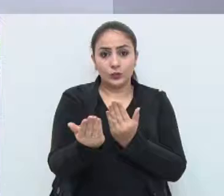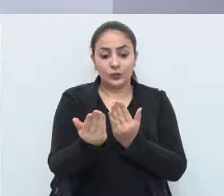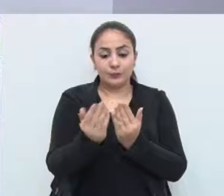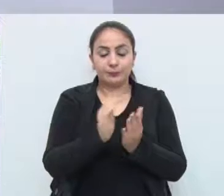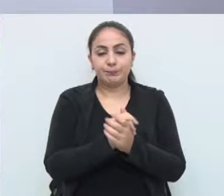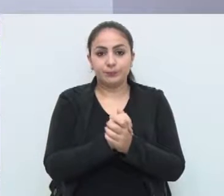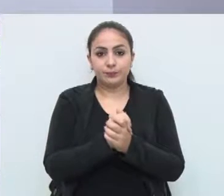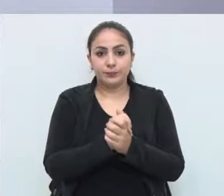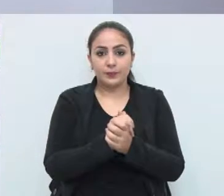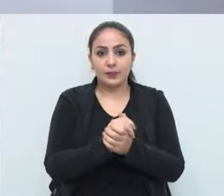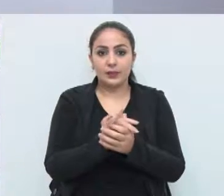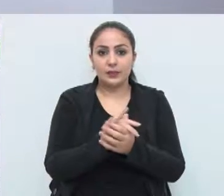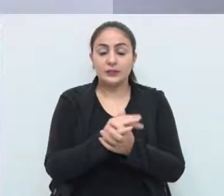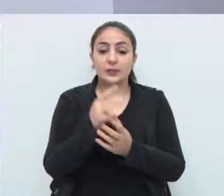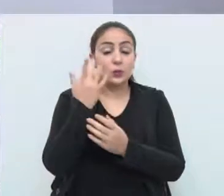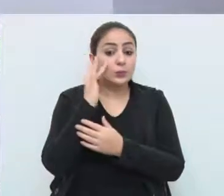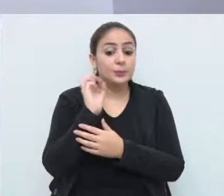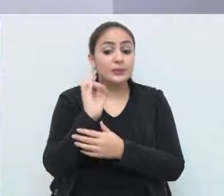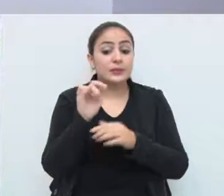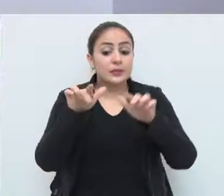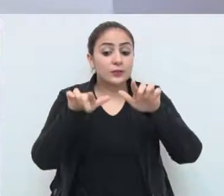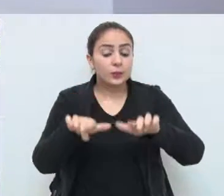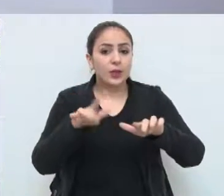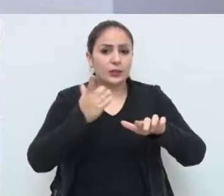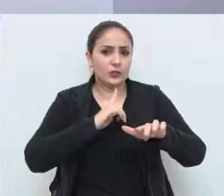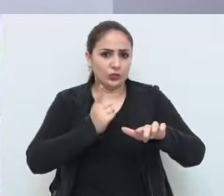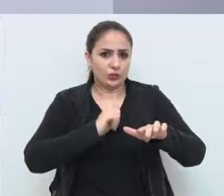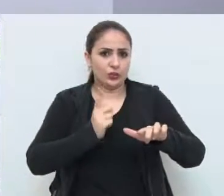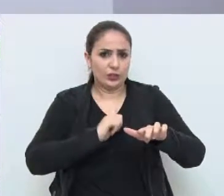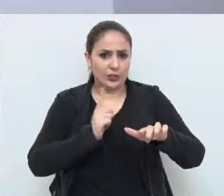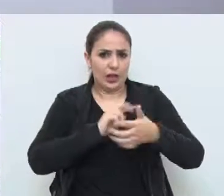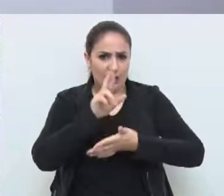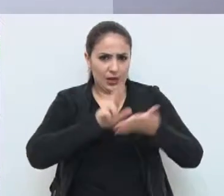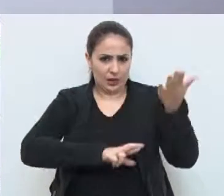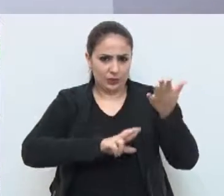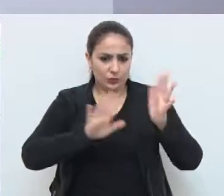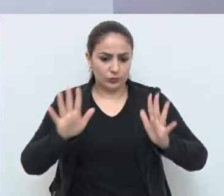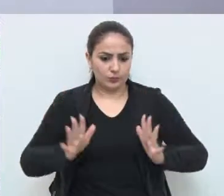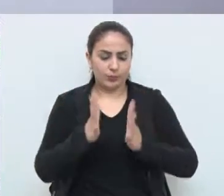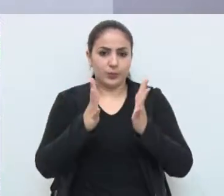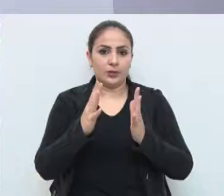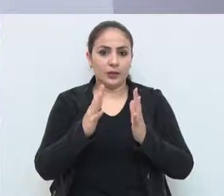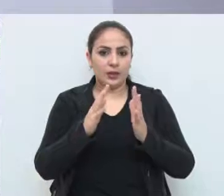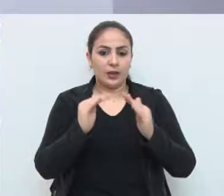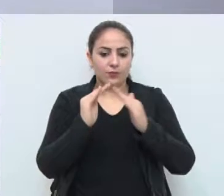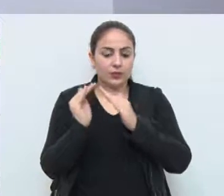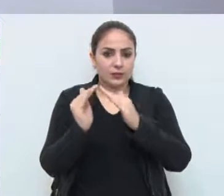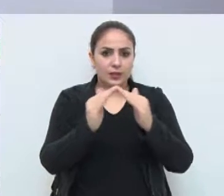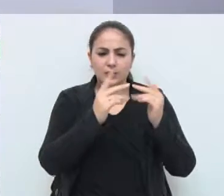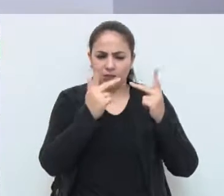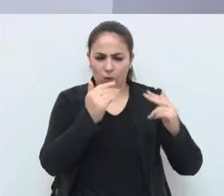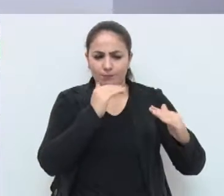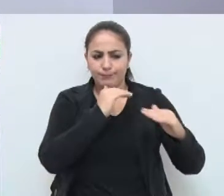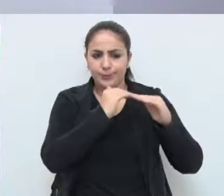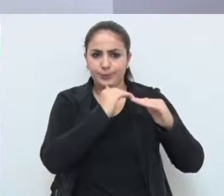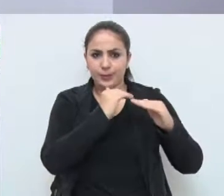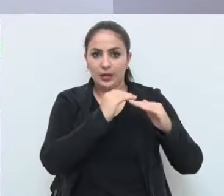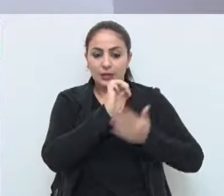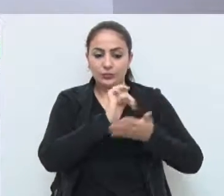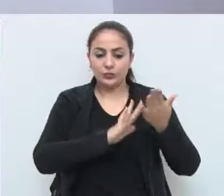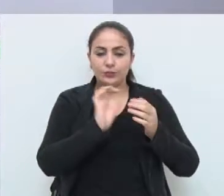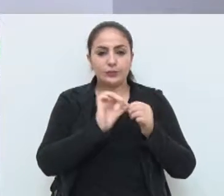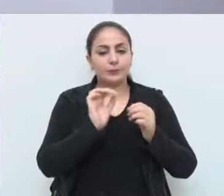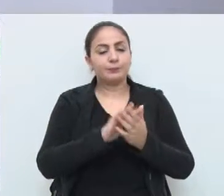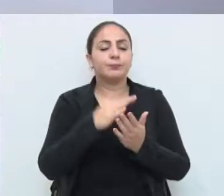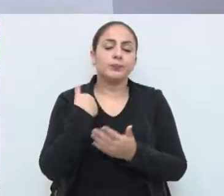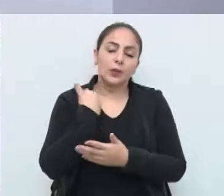ao Poder Público, sem saber se esse estabelecimento tinha o relatório de impacto de vizinhança de acordo com a atividade que